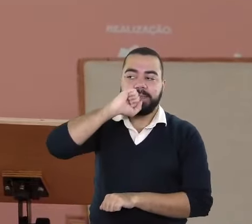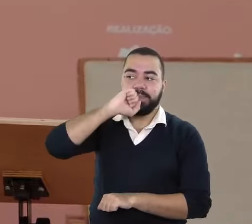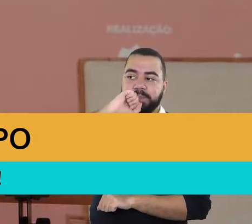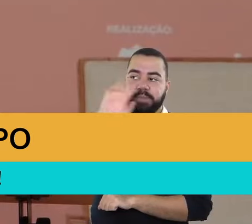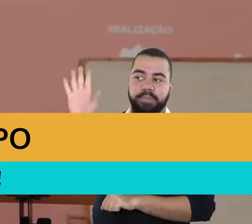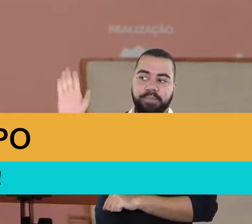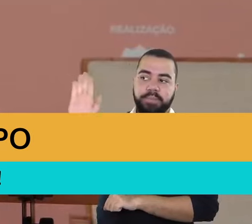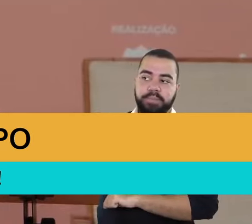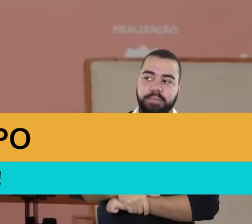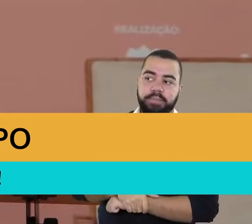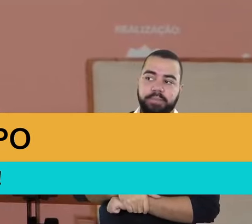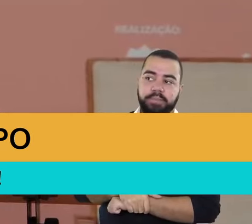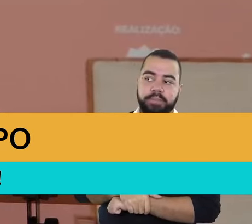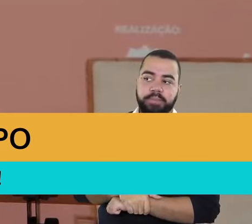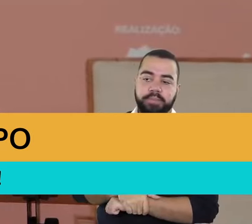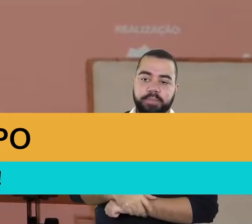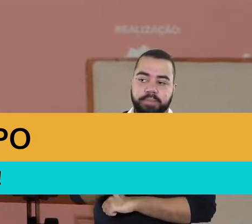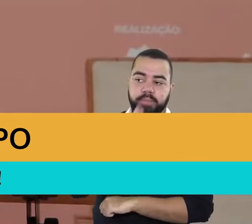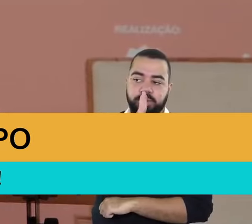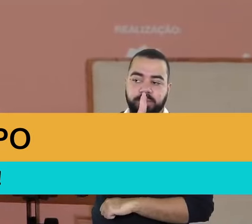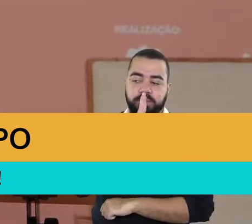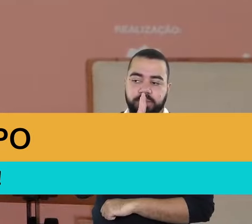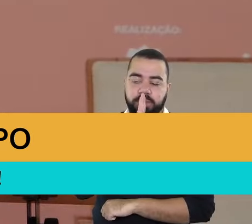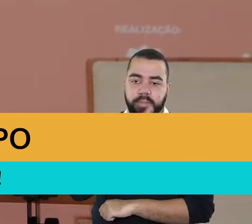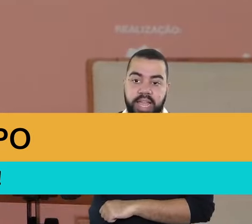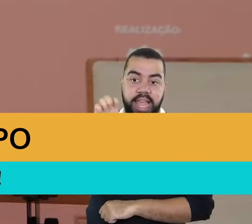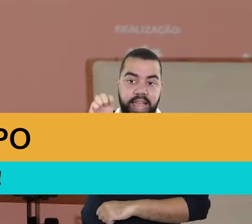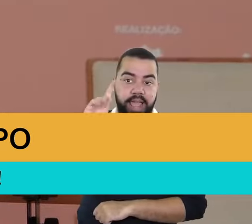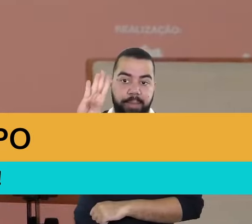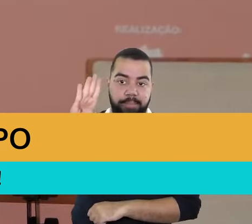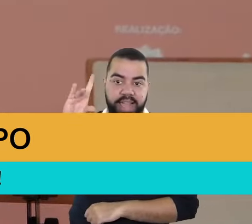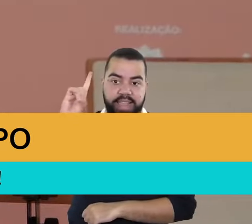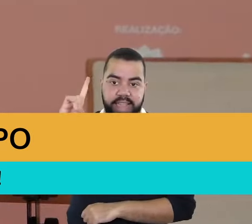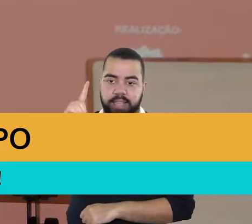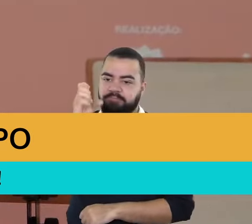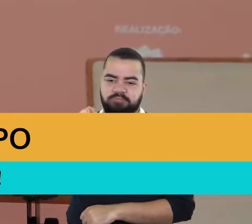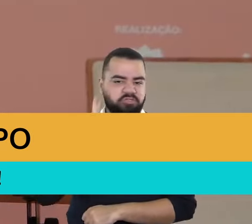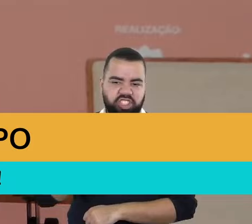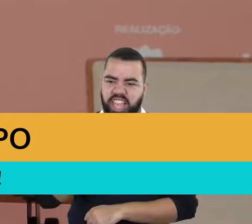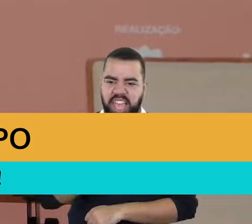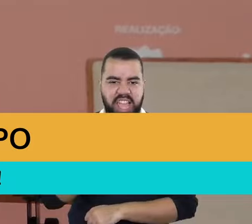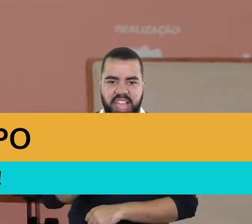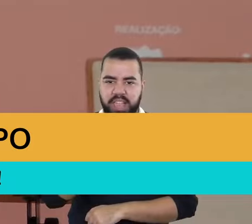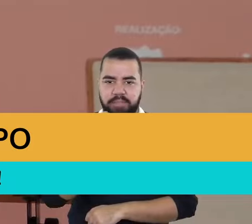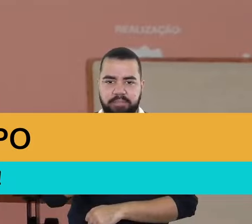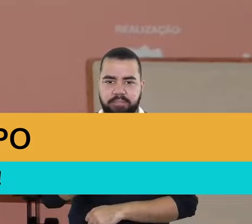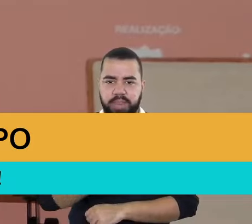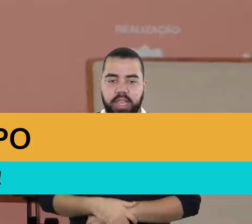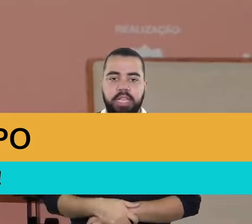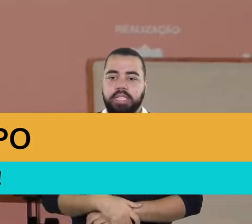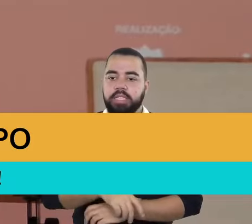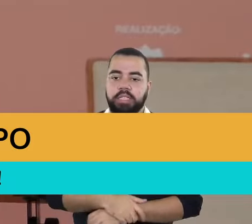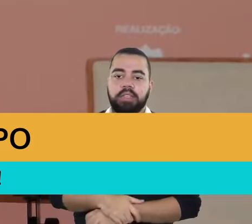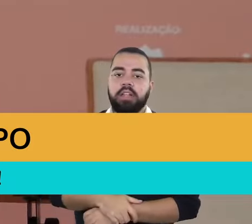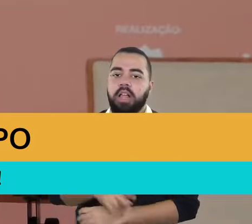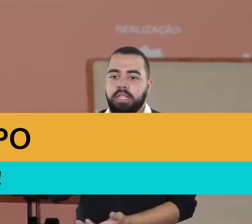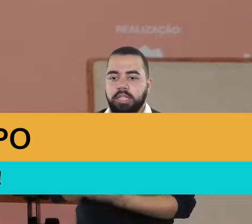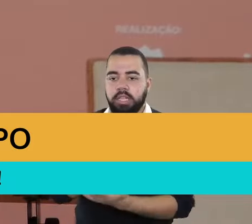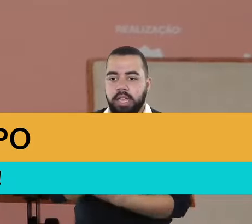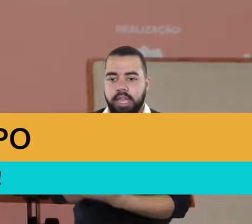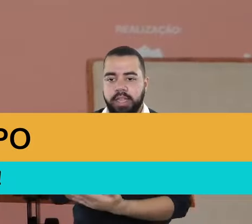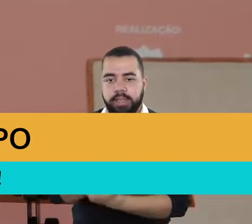tava lá num grupinho das crianças. Escola dominical, toda escola dominical eu ia. Ah, eu podia correr, podia fazer o que for, mas eu estava